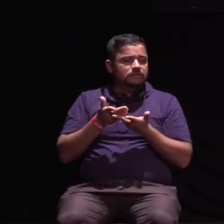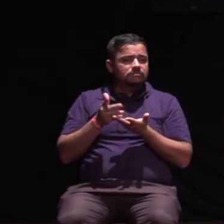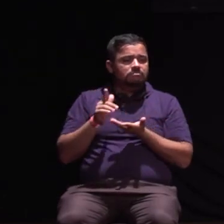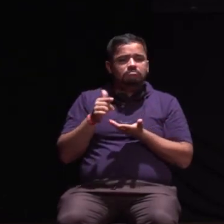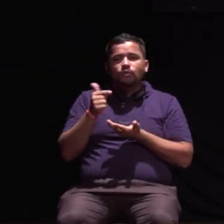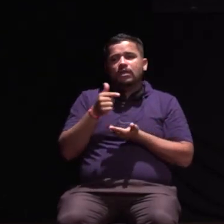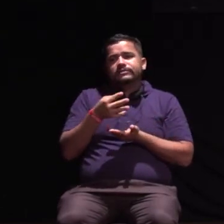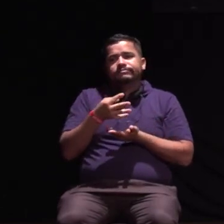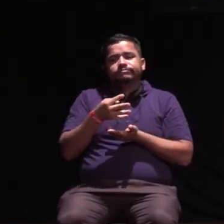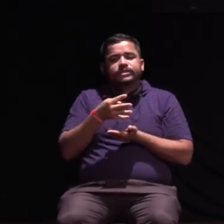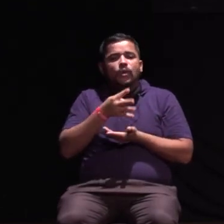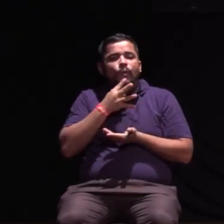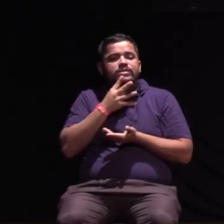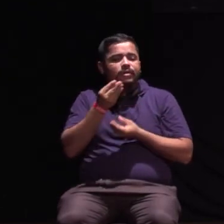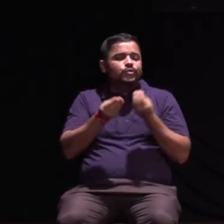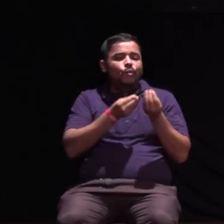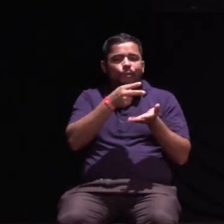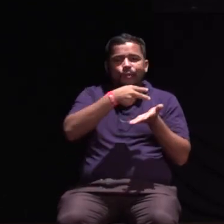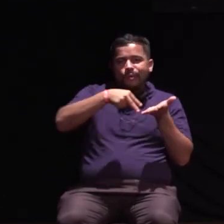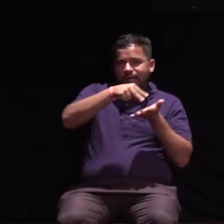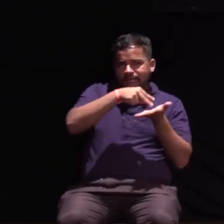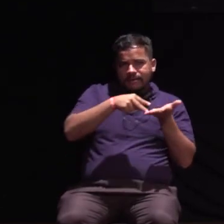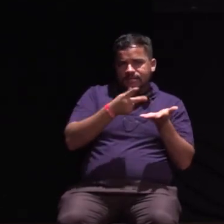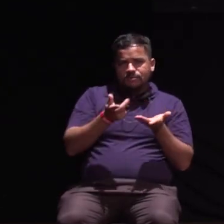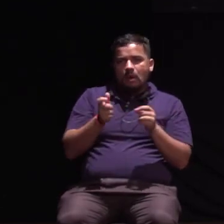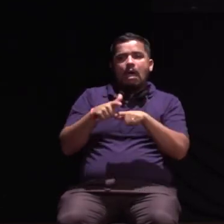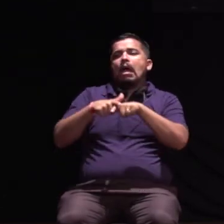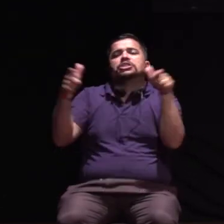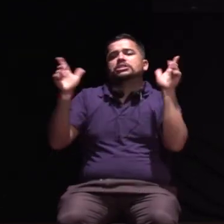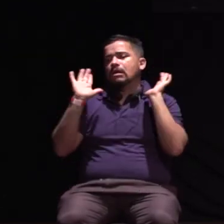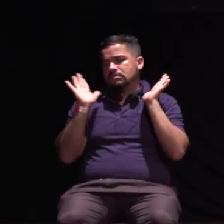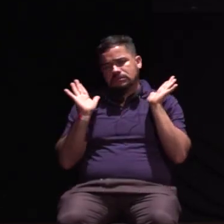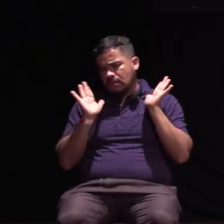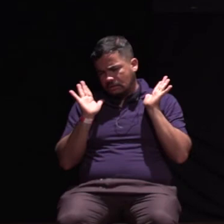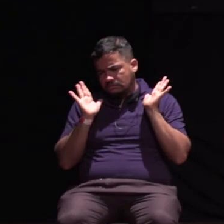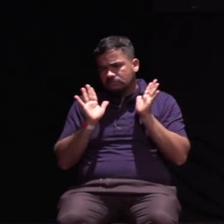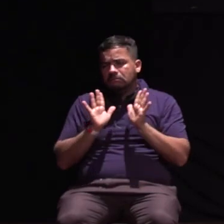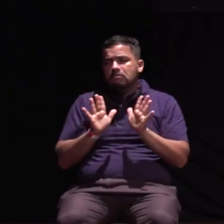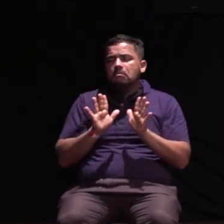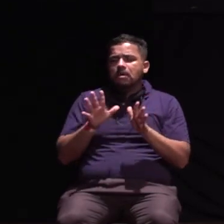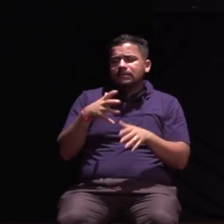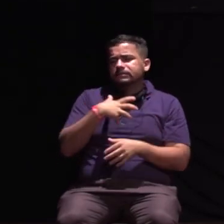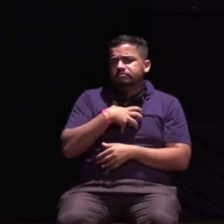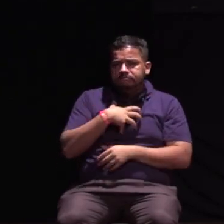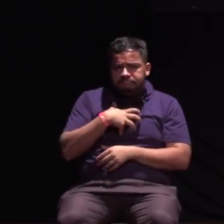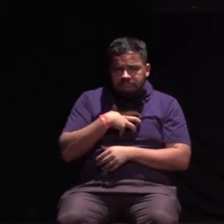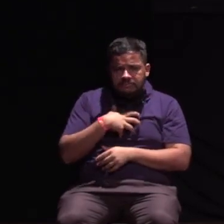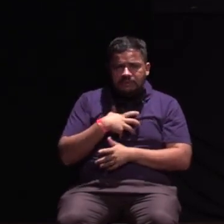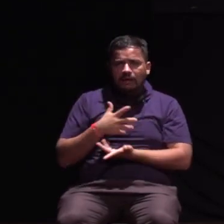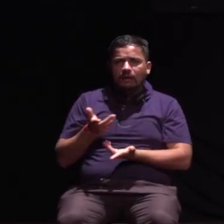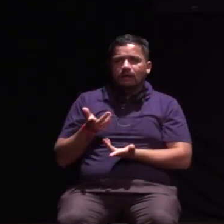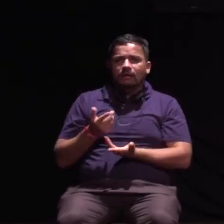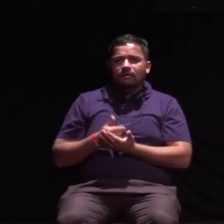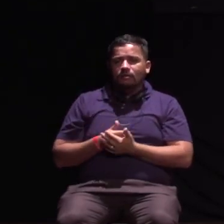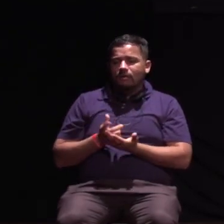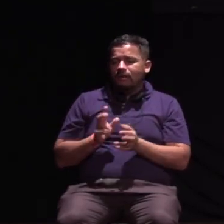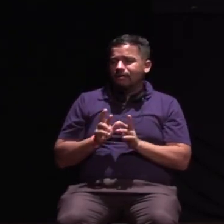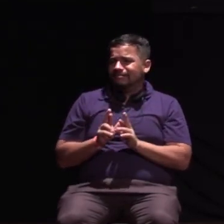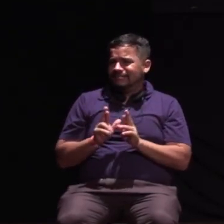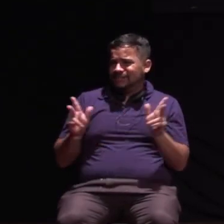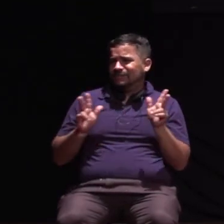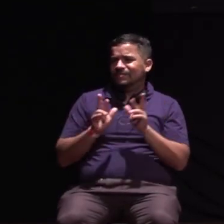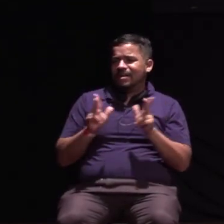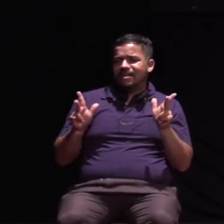que a dança vem produzindo, né? Não quero generalizar, mas sinto um certo descompasso às